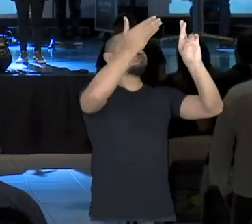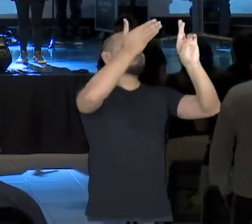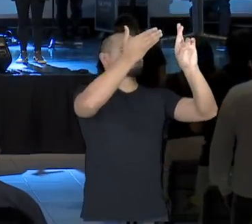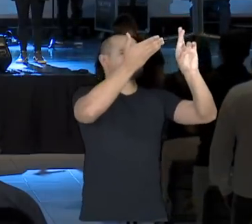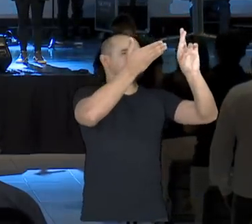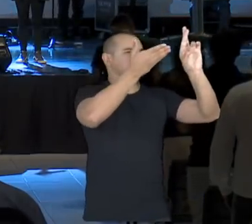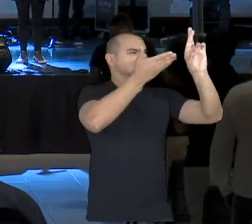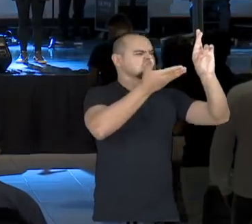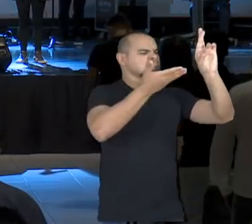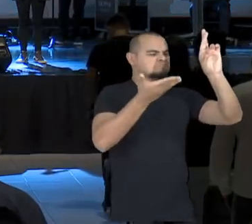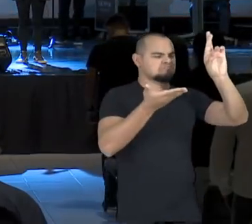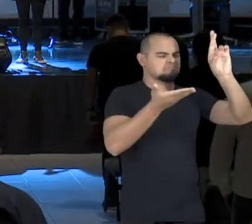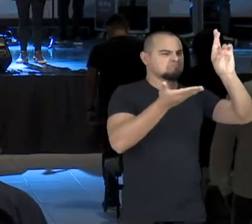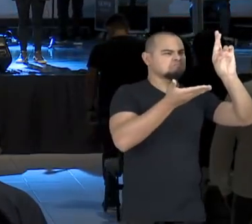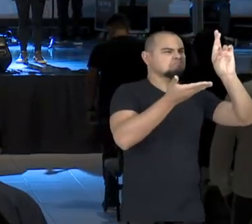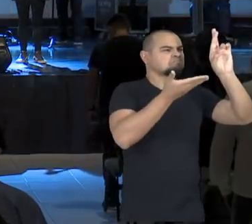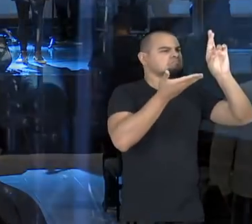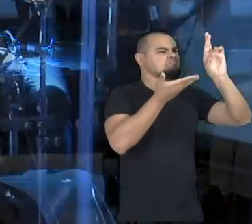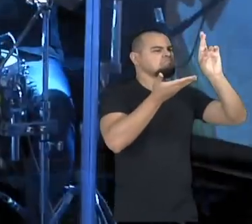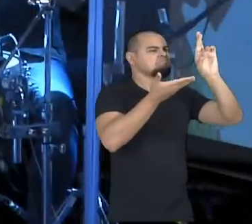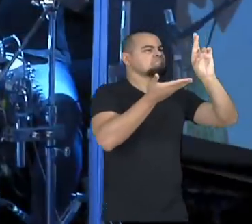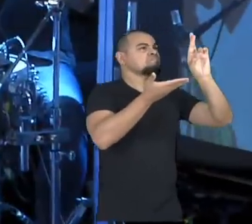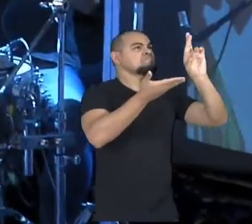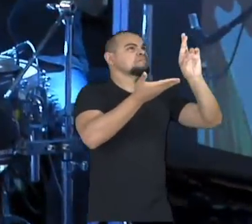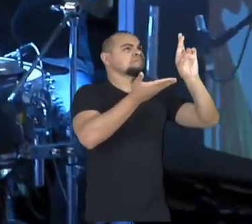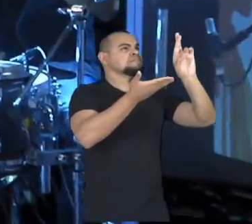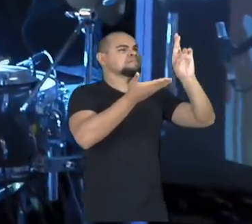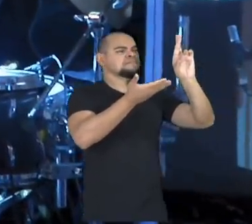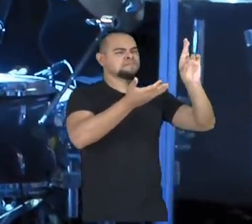Ele é o Senhor.